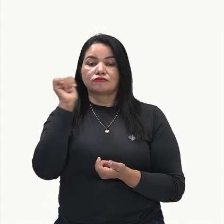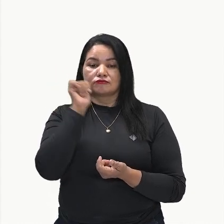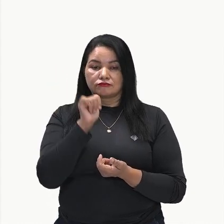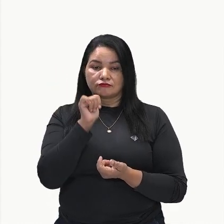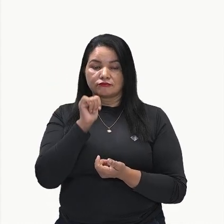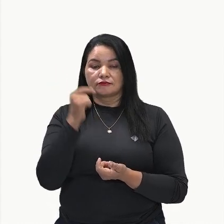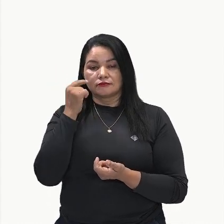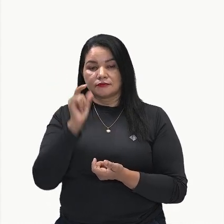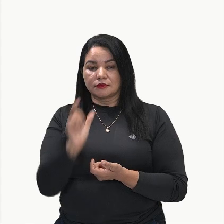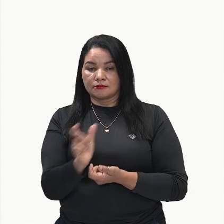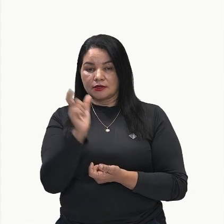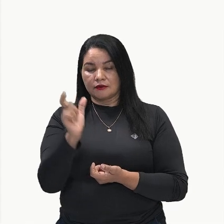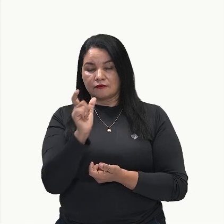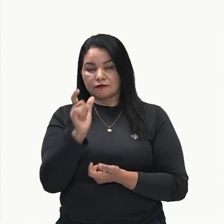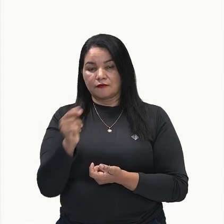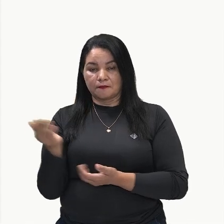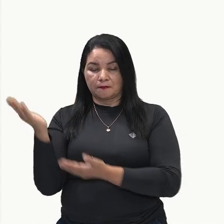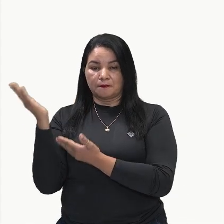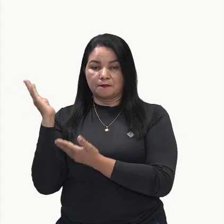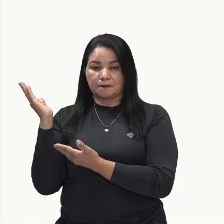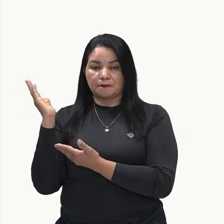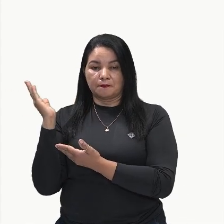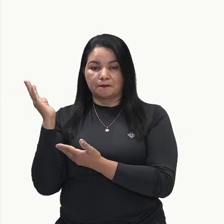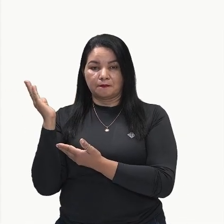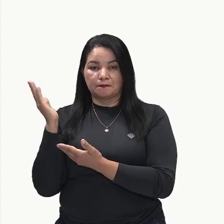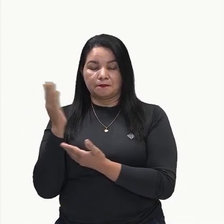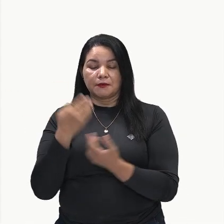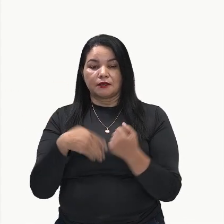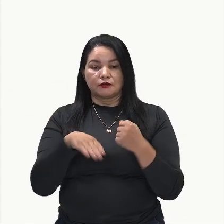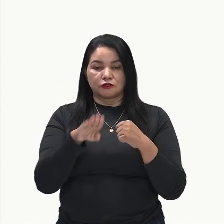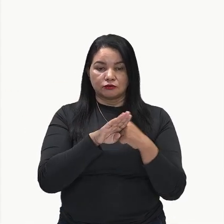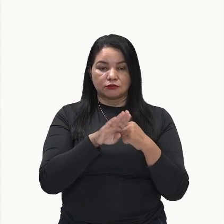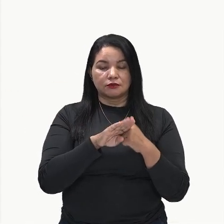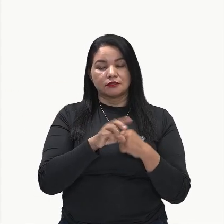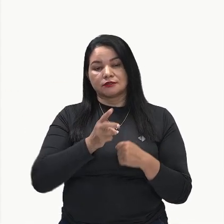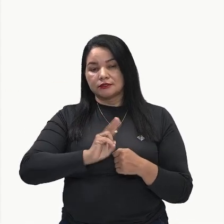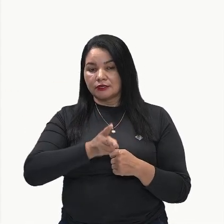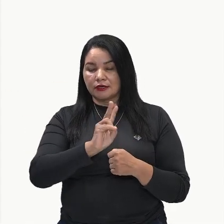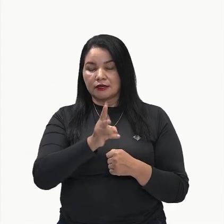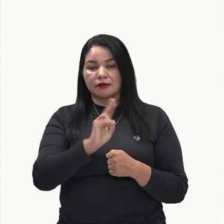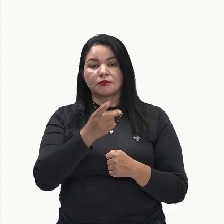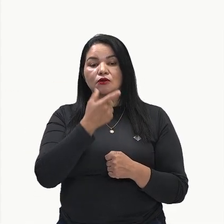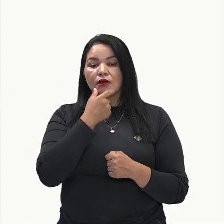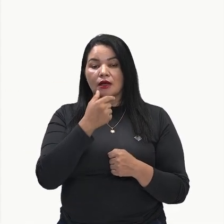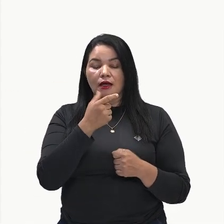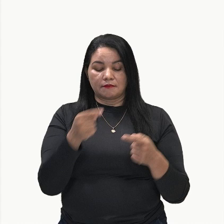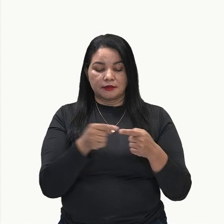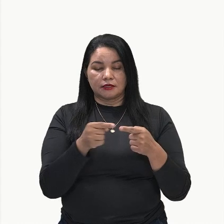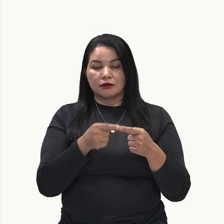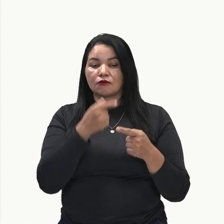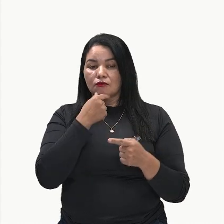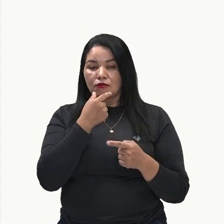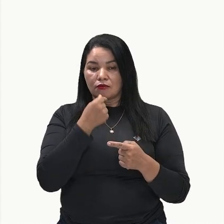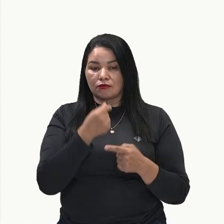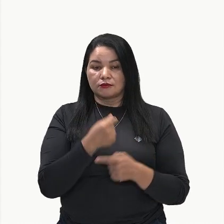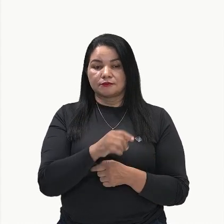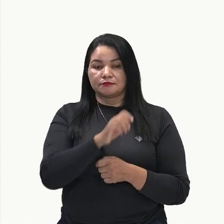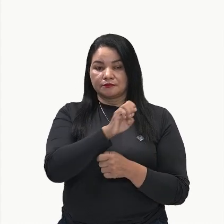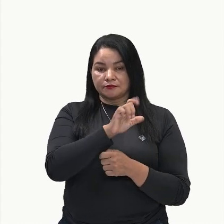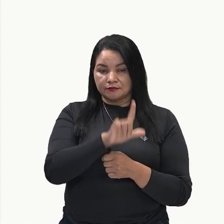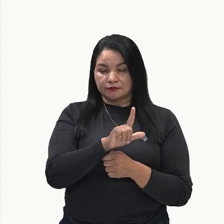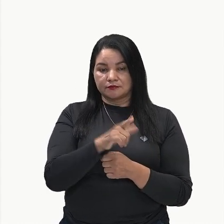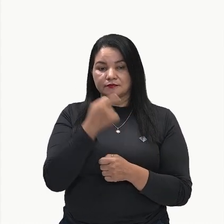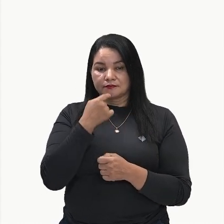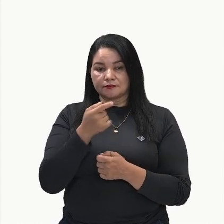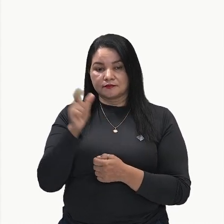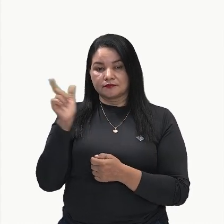hembra. Então, substantivos que vão ser sempre masculinos e alguns que vão ser sempre femininos. El